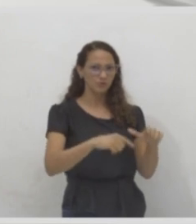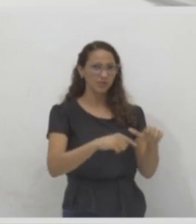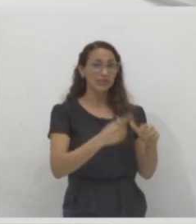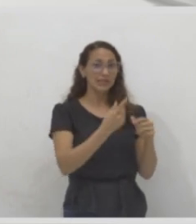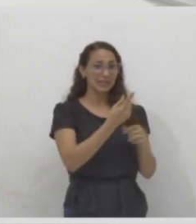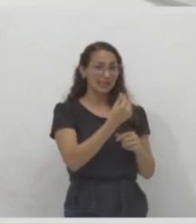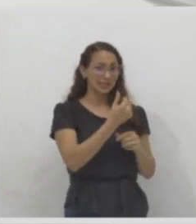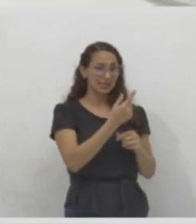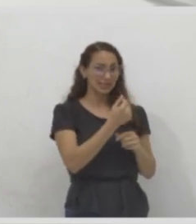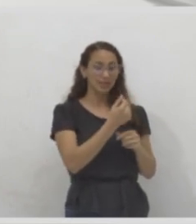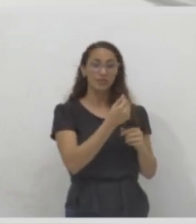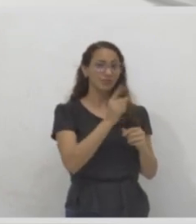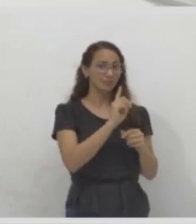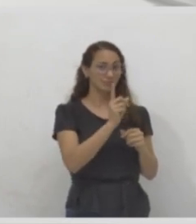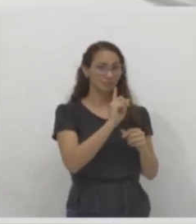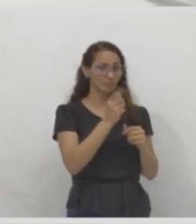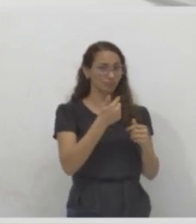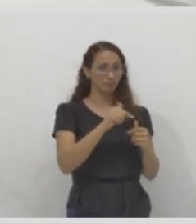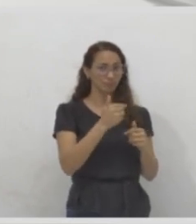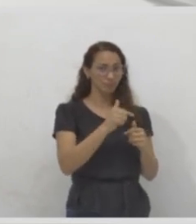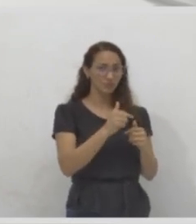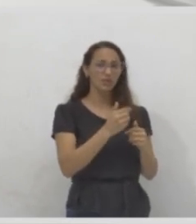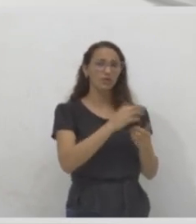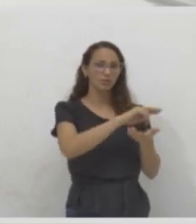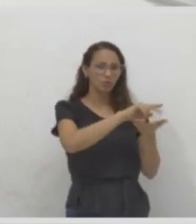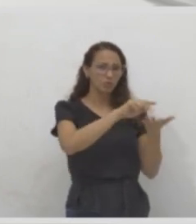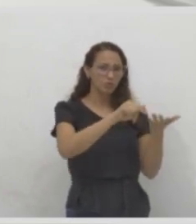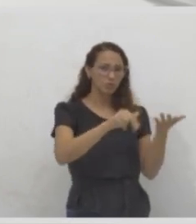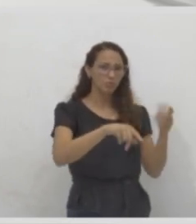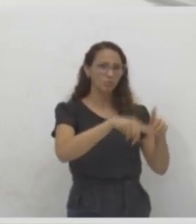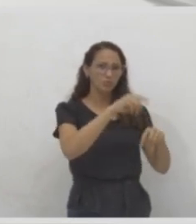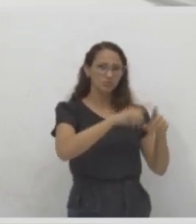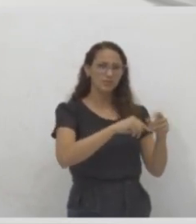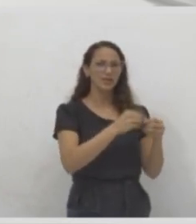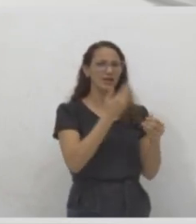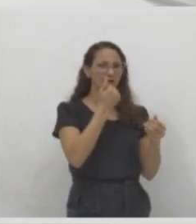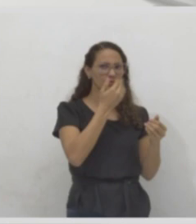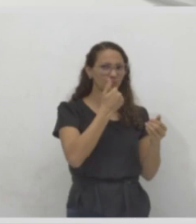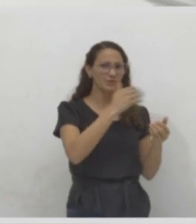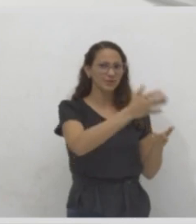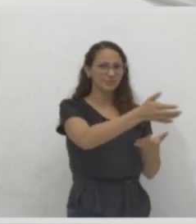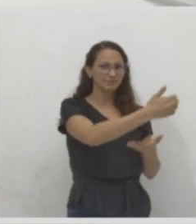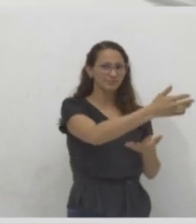fiava, né, aviava o produto,